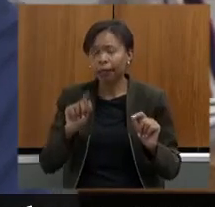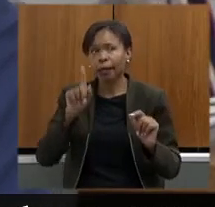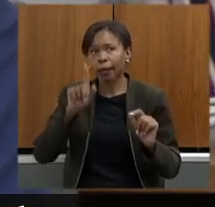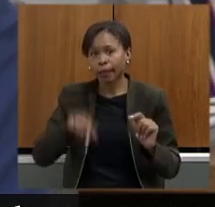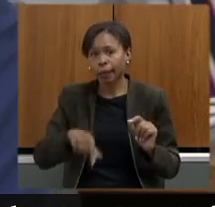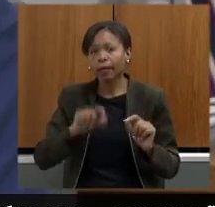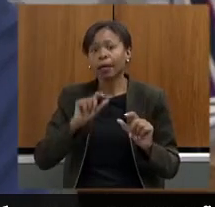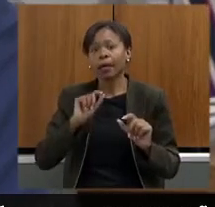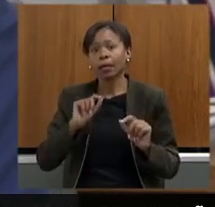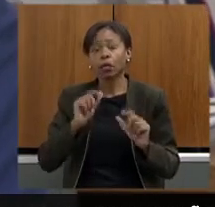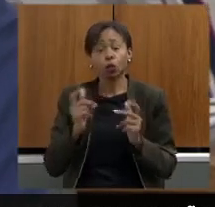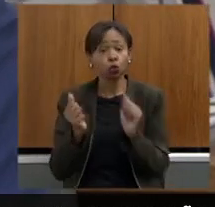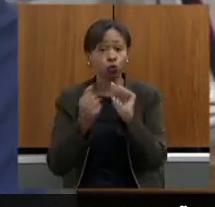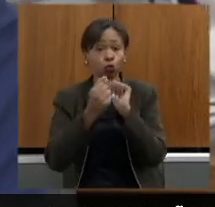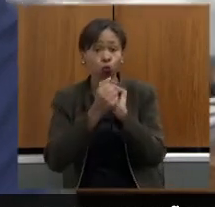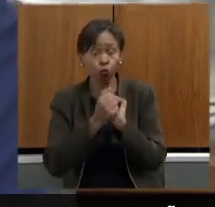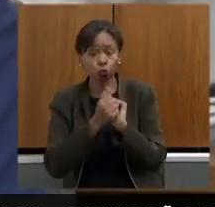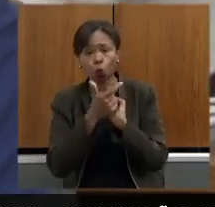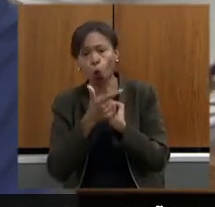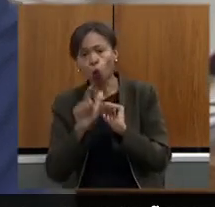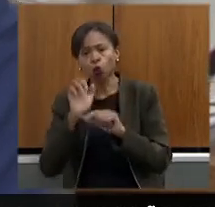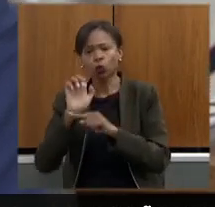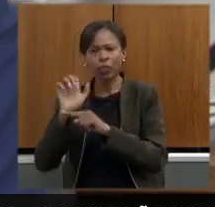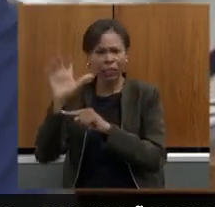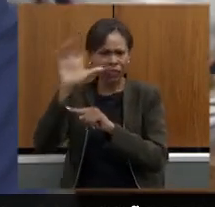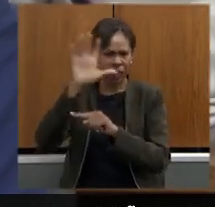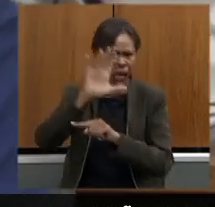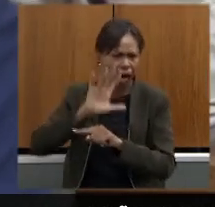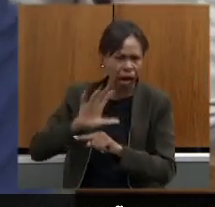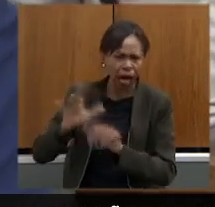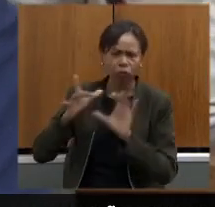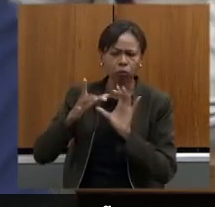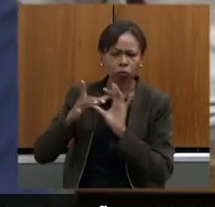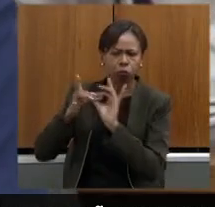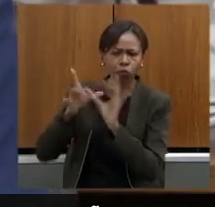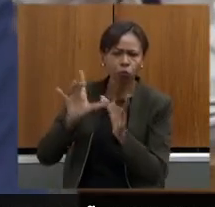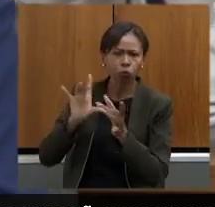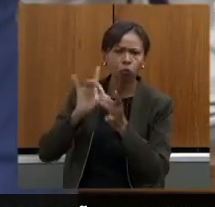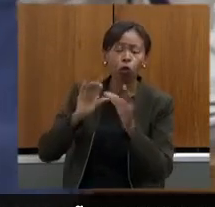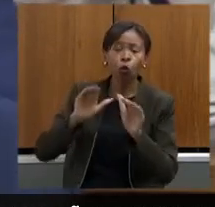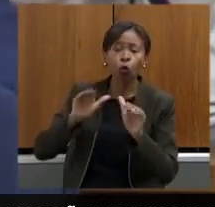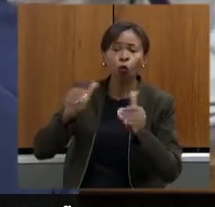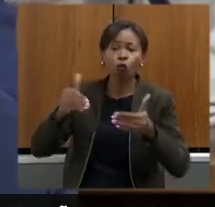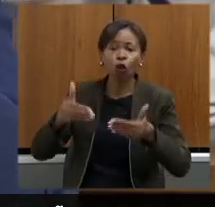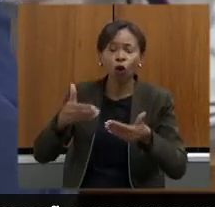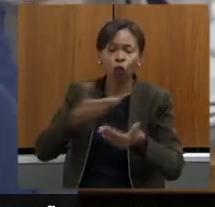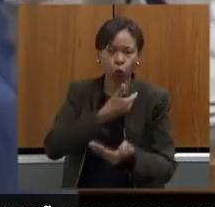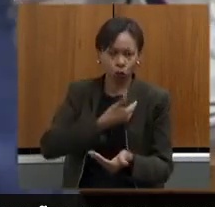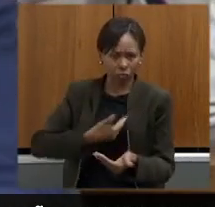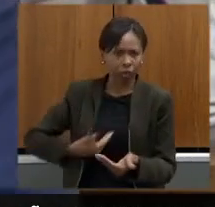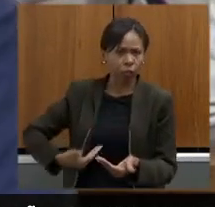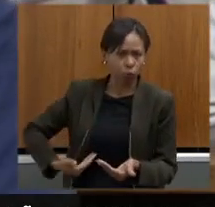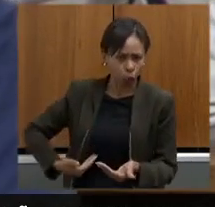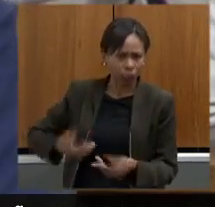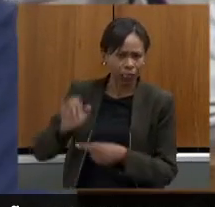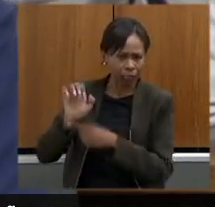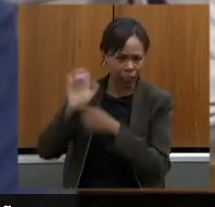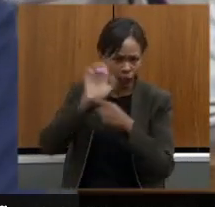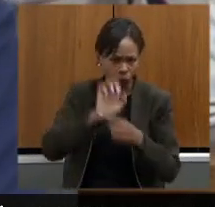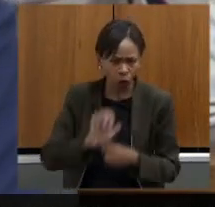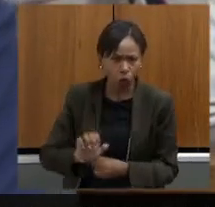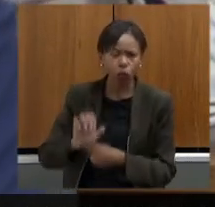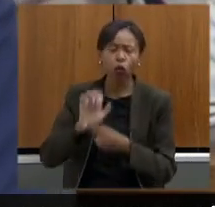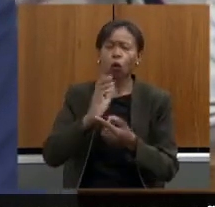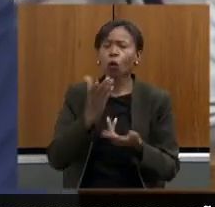né dos outros estados da Federação no Fórum de governadores estaduais no com cê faz isso o